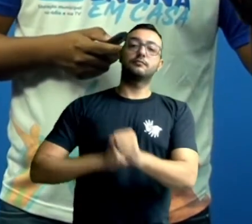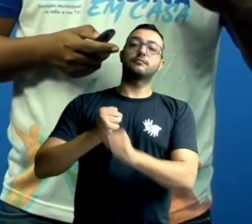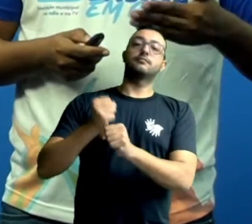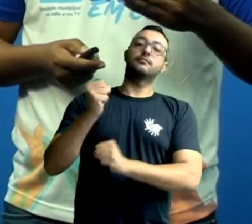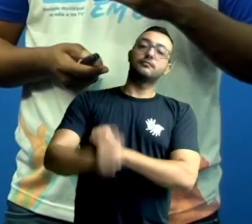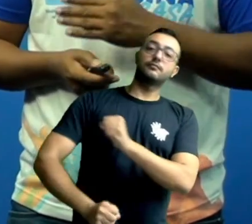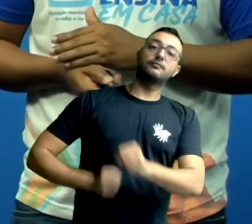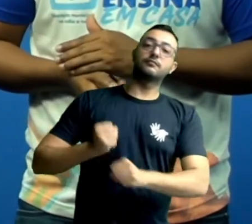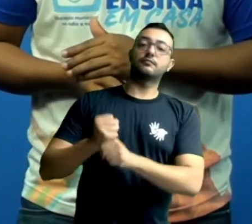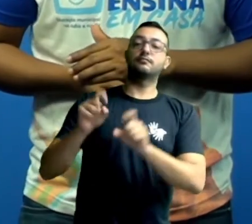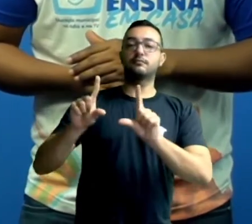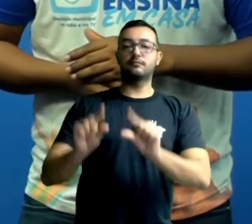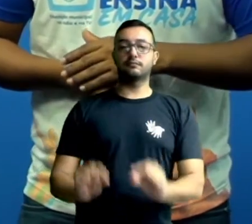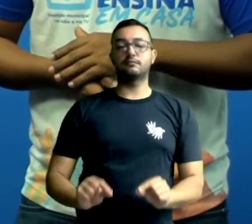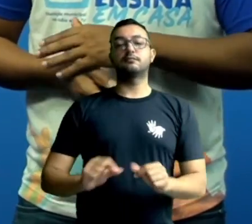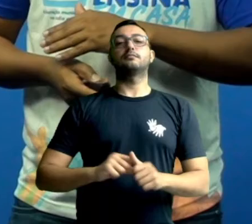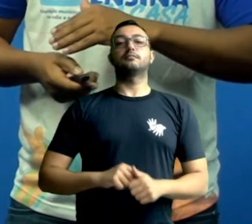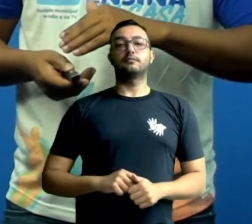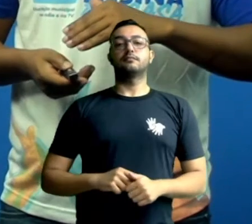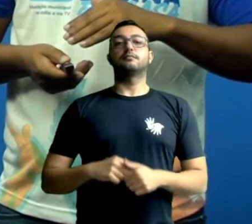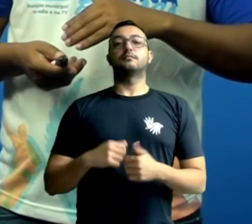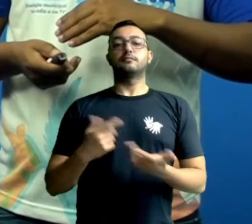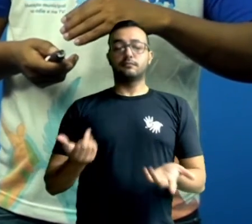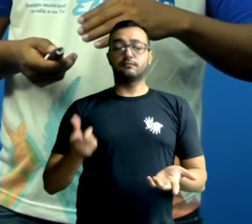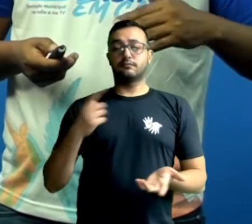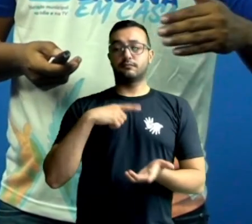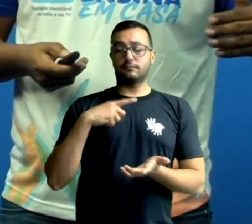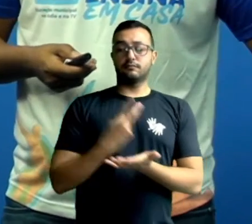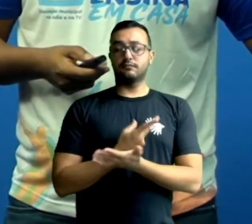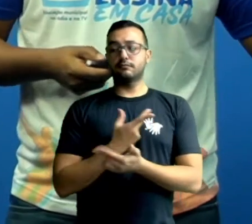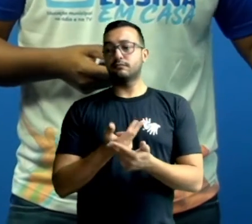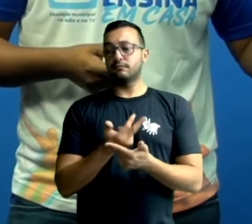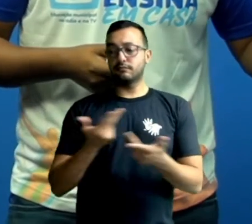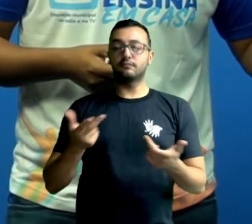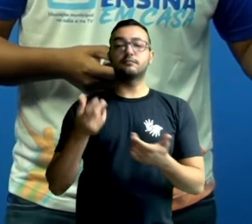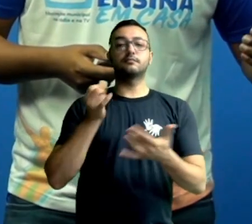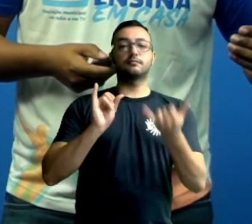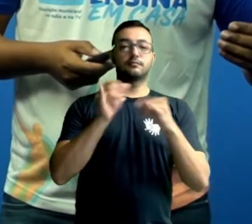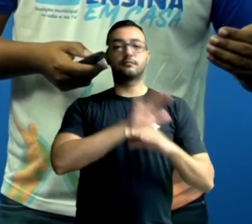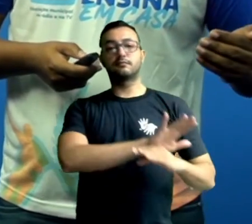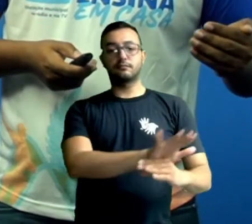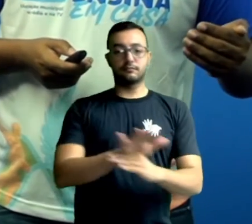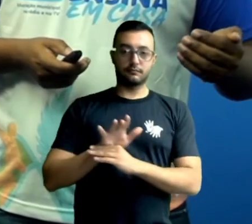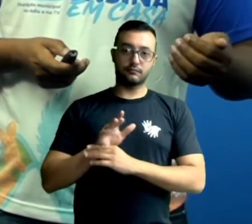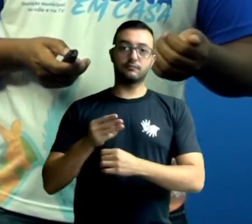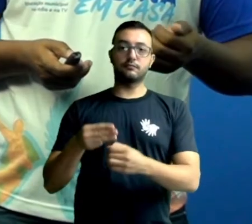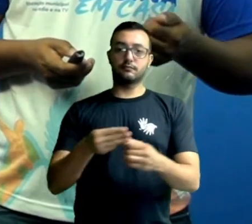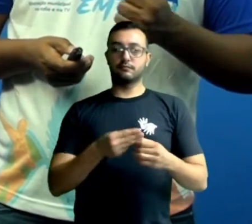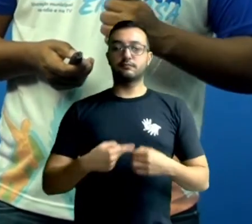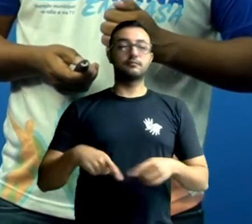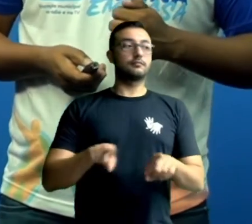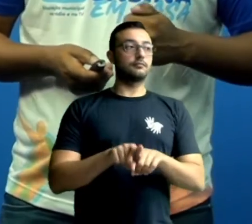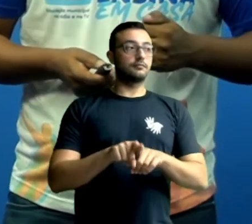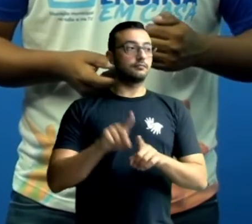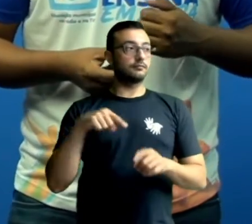anos, e assim como no ano atual também. Eles realizam medidas preventivas em todo o município, mas principalmente cabe a nós cuidarmos